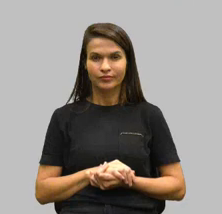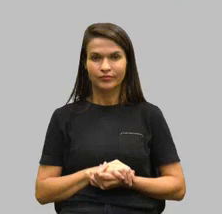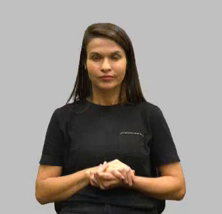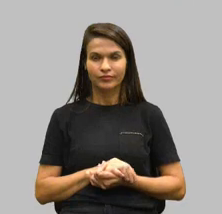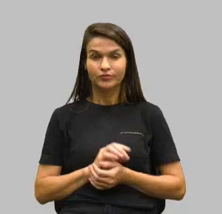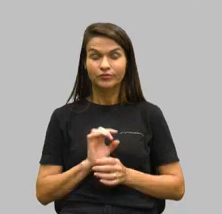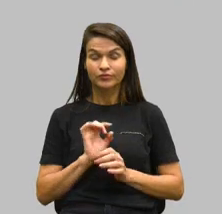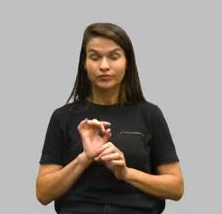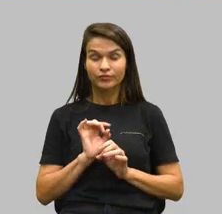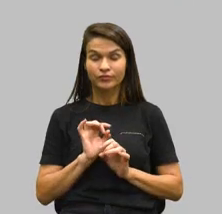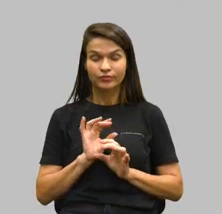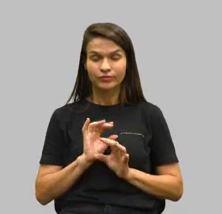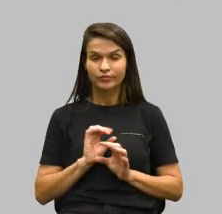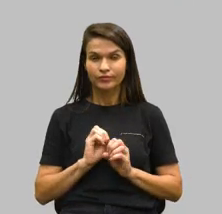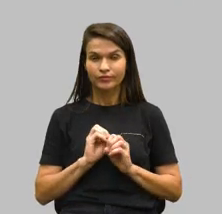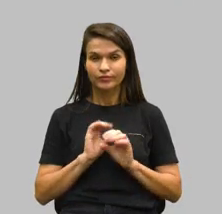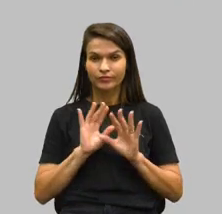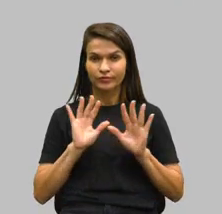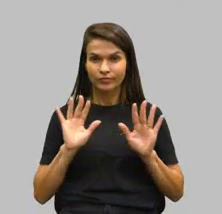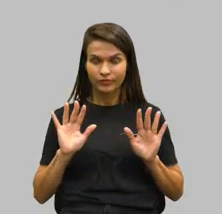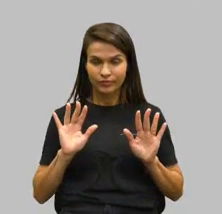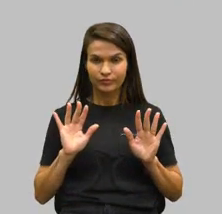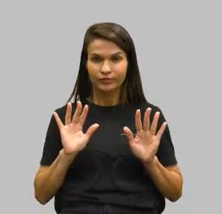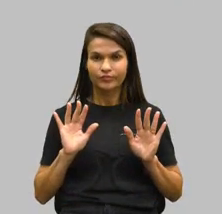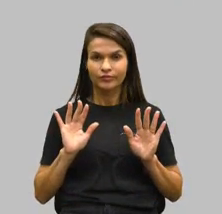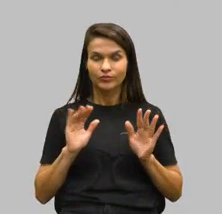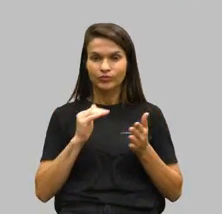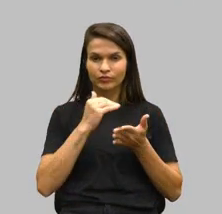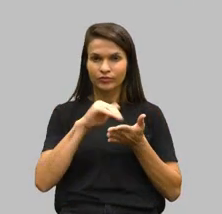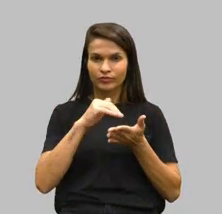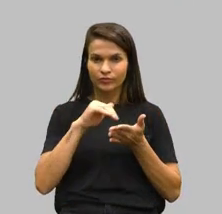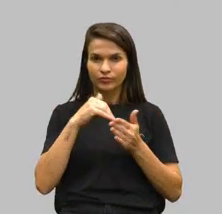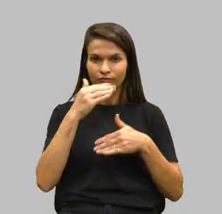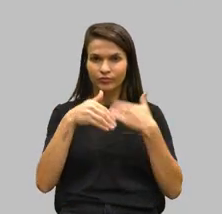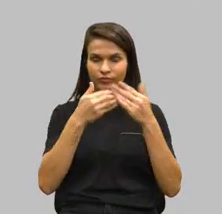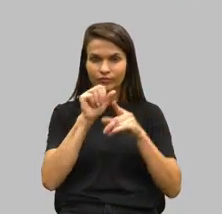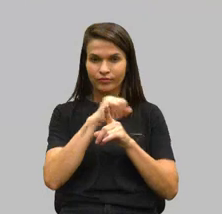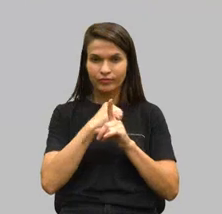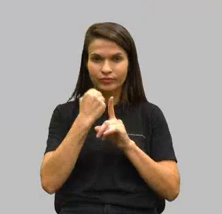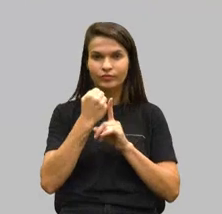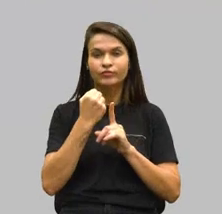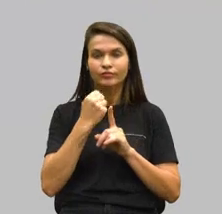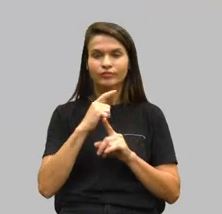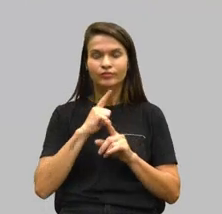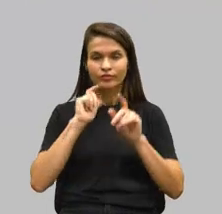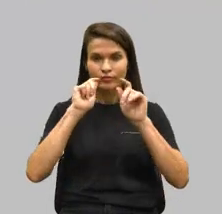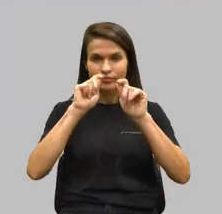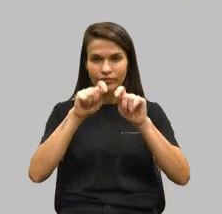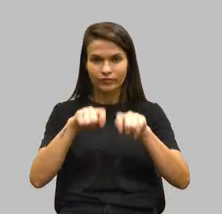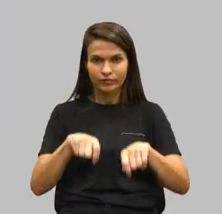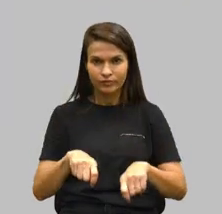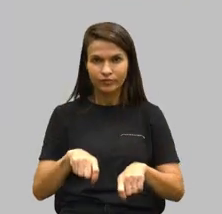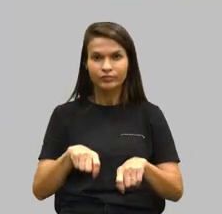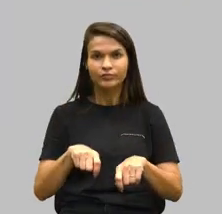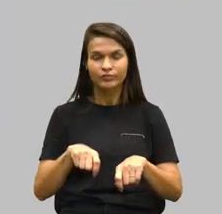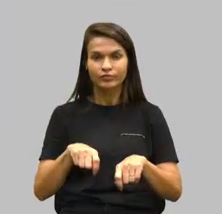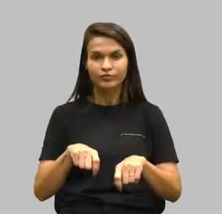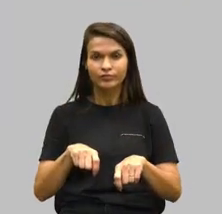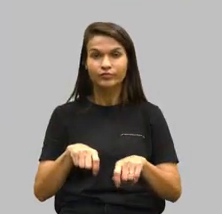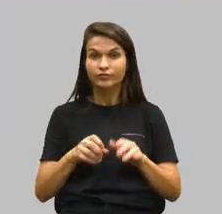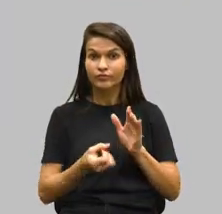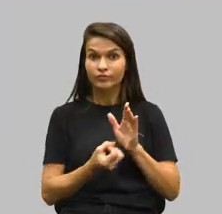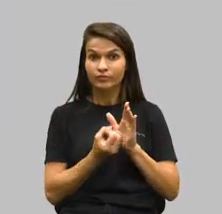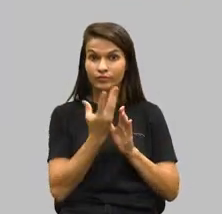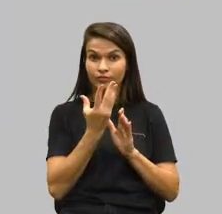esclarecer assim e a a a a secretaria de Desenvolvimento Social ela tem a competência de criar